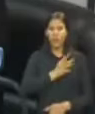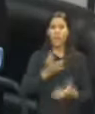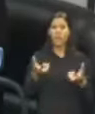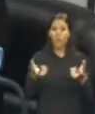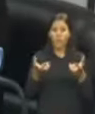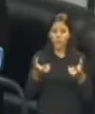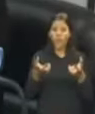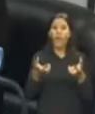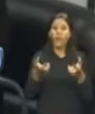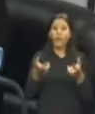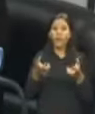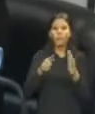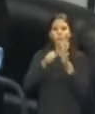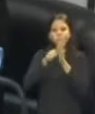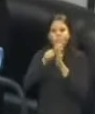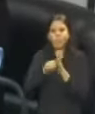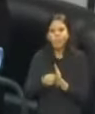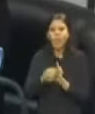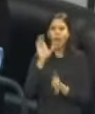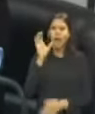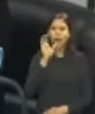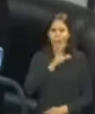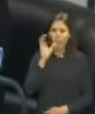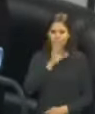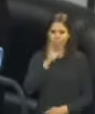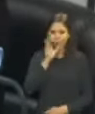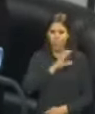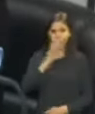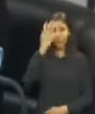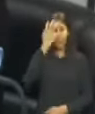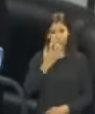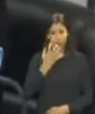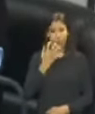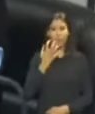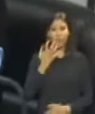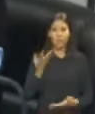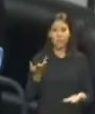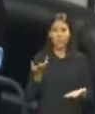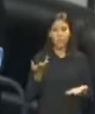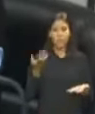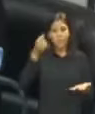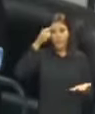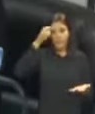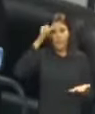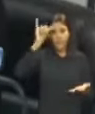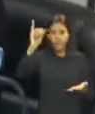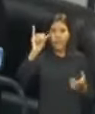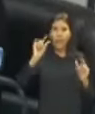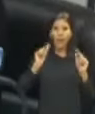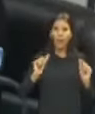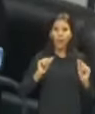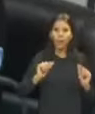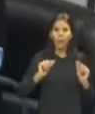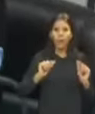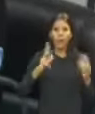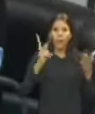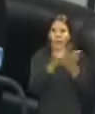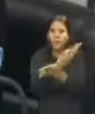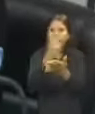seja célere e que seja levado muito a sério, para que não seja normatizada a